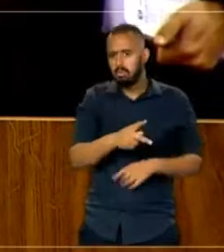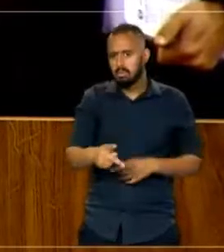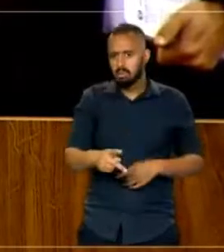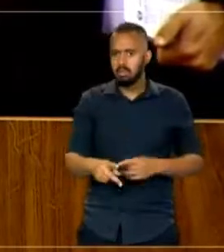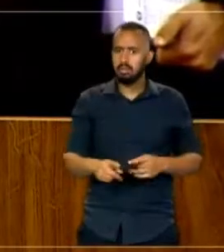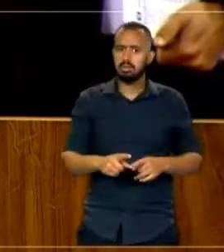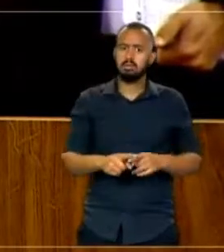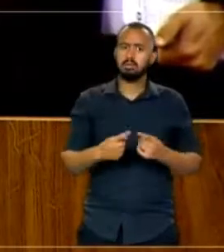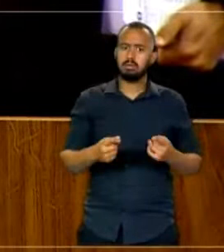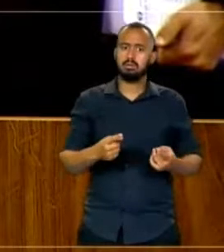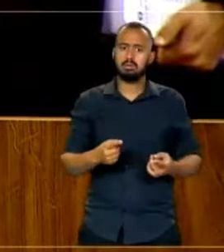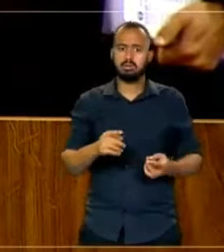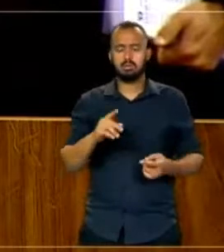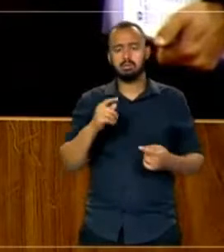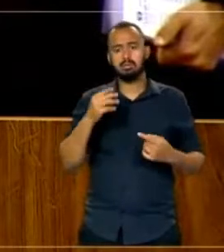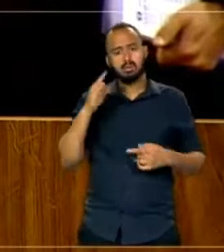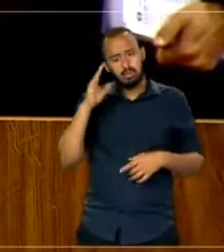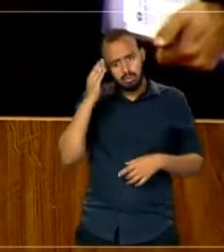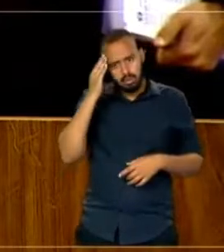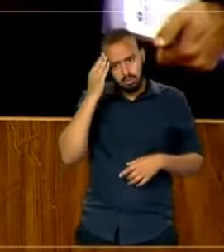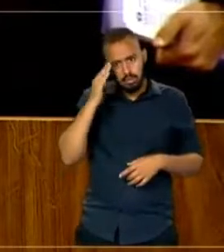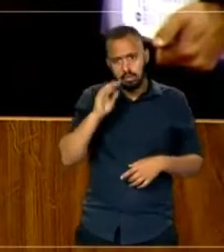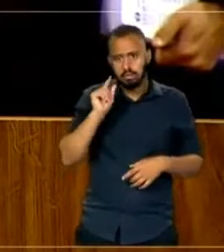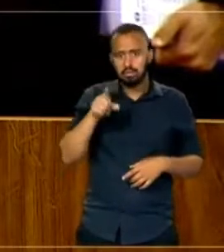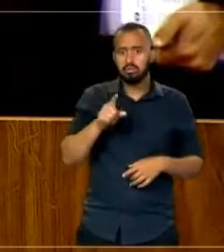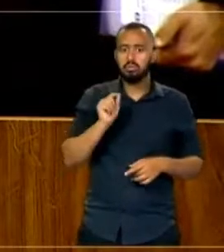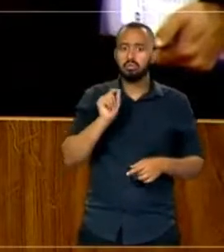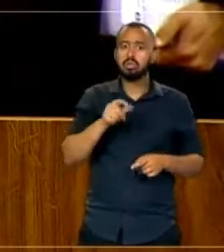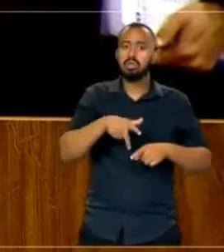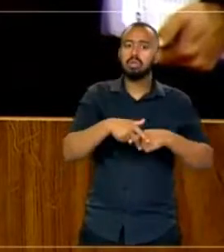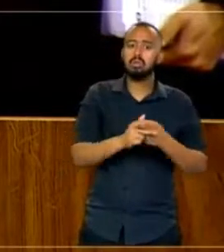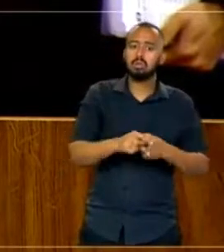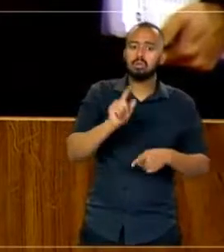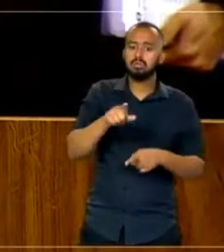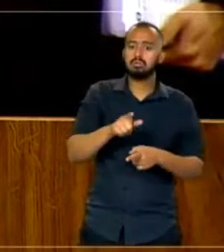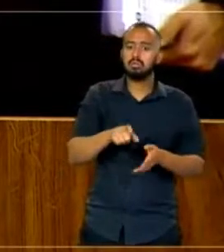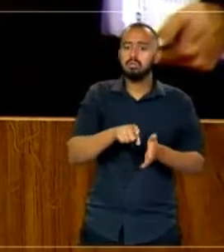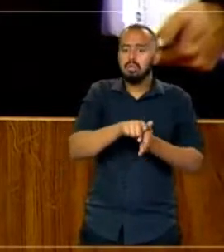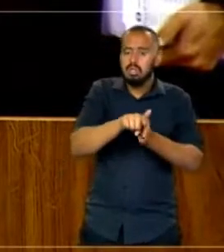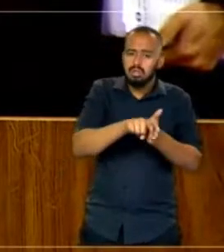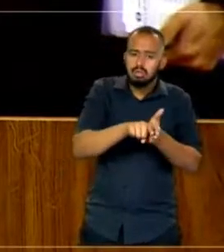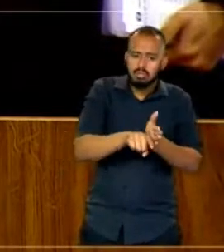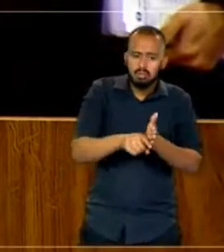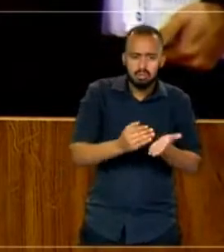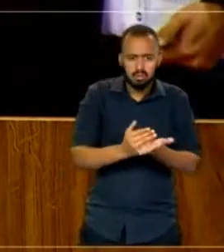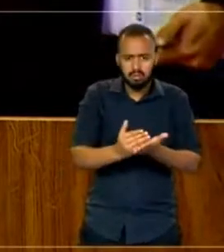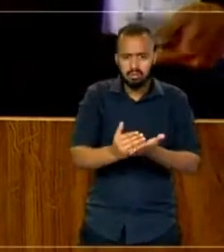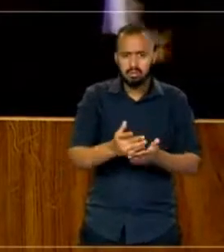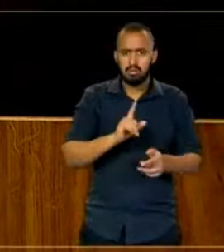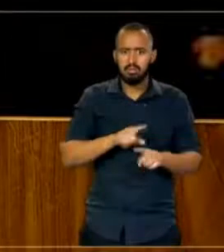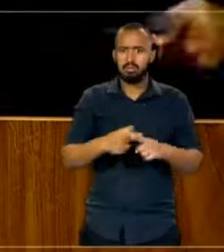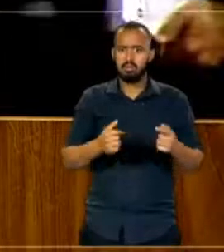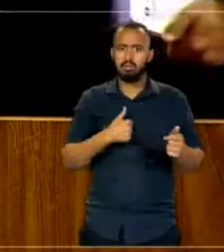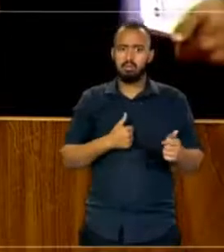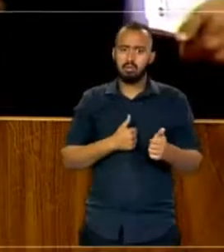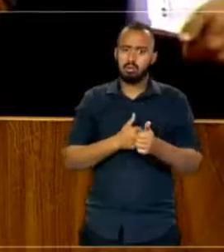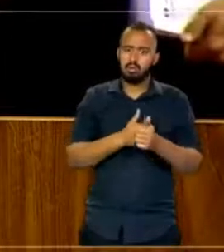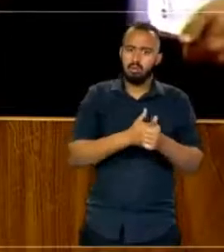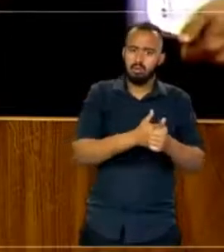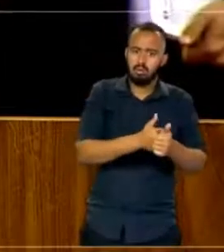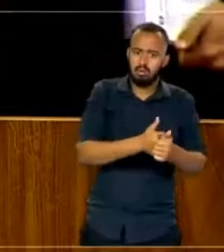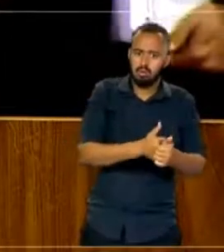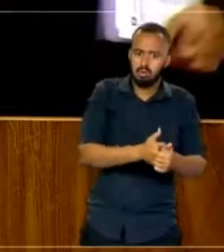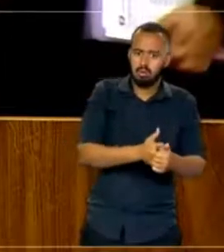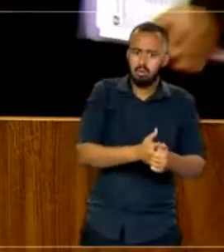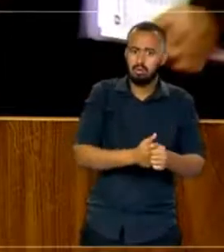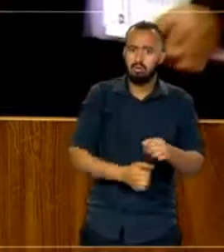à inteireza de manutenção no exame que se seguirá, eu vou acompanhar com todos os cuidados